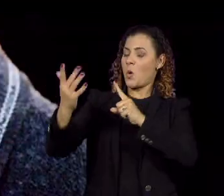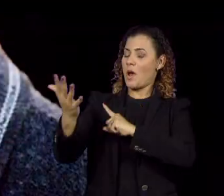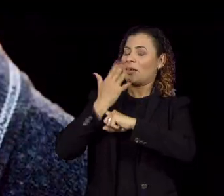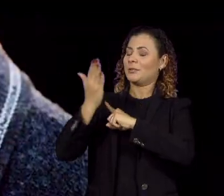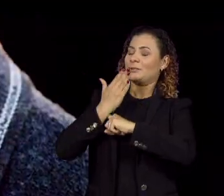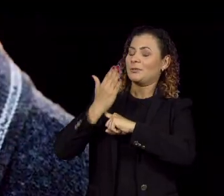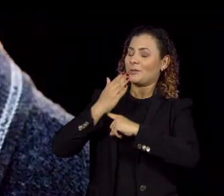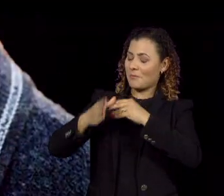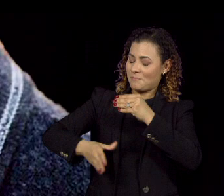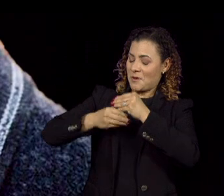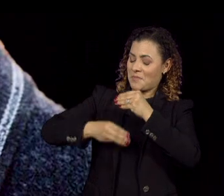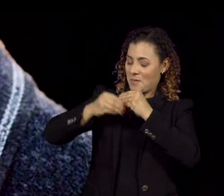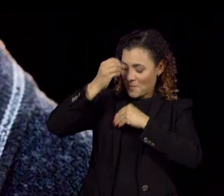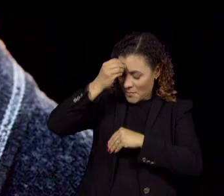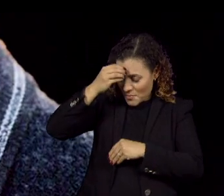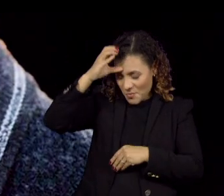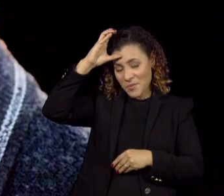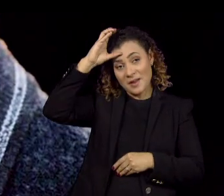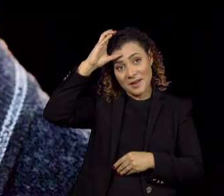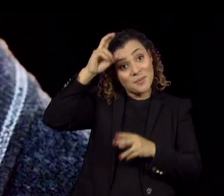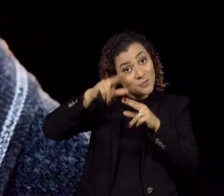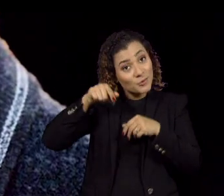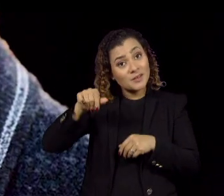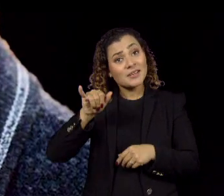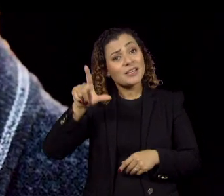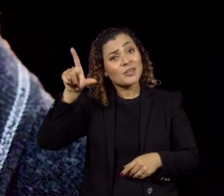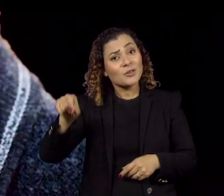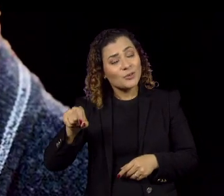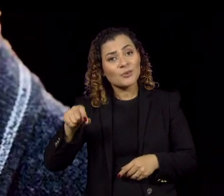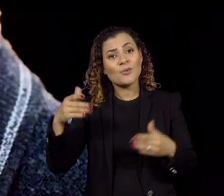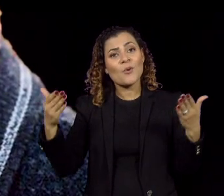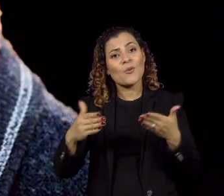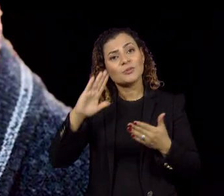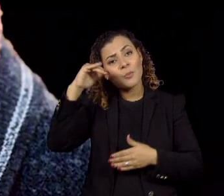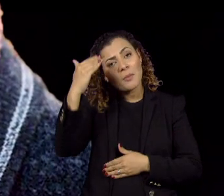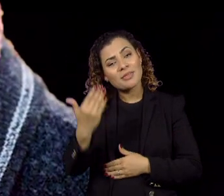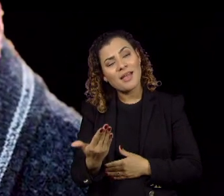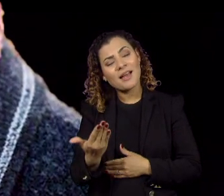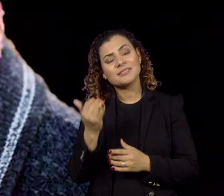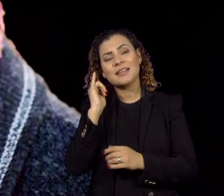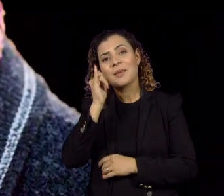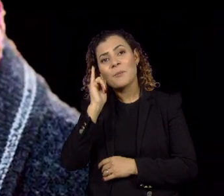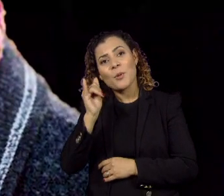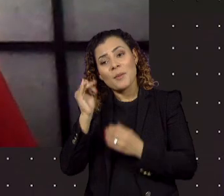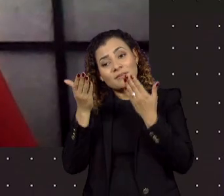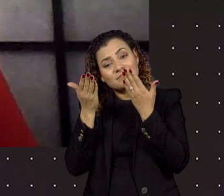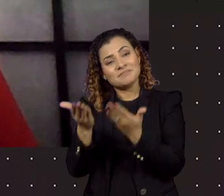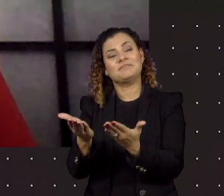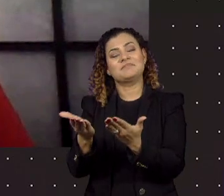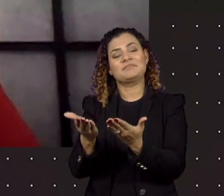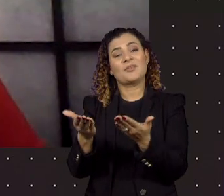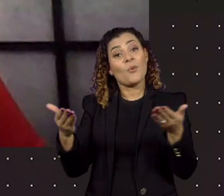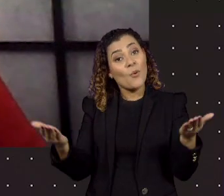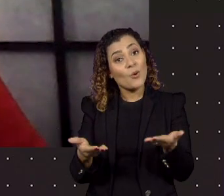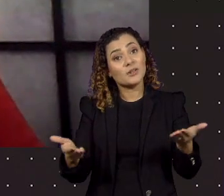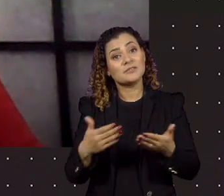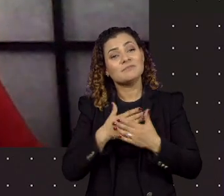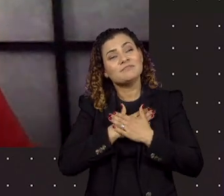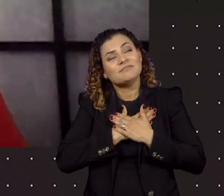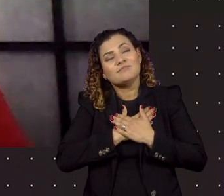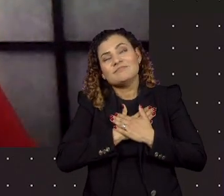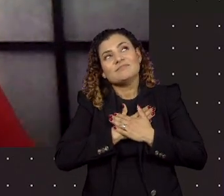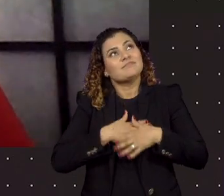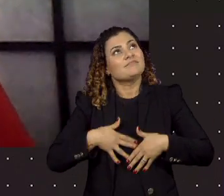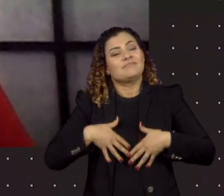nutrição. Então, poder falar sobre ele, prestar esse depoimento, é muito grande para